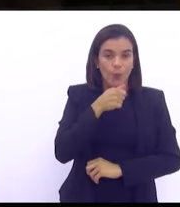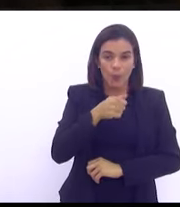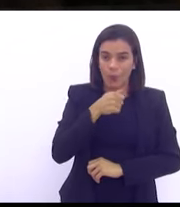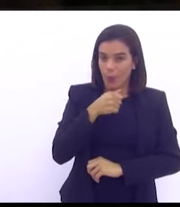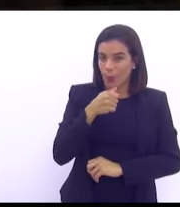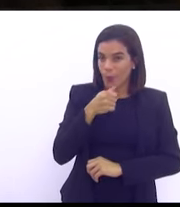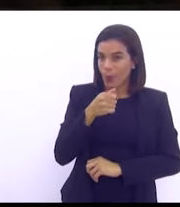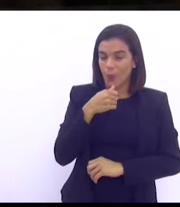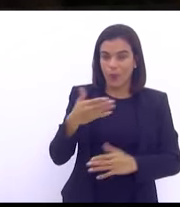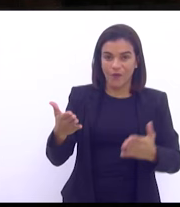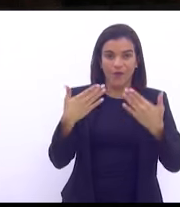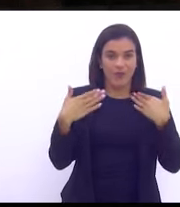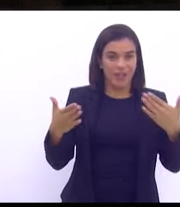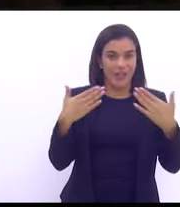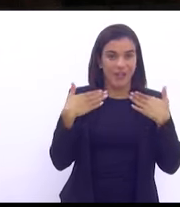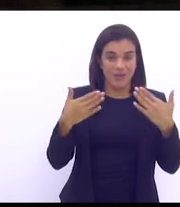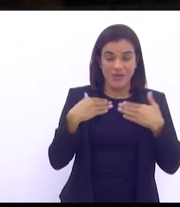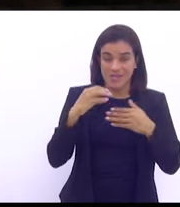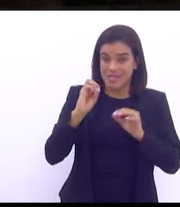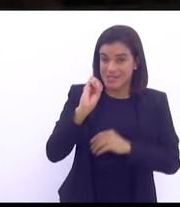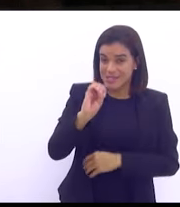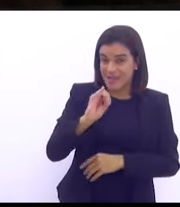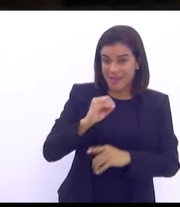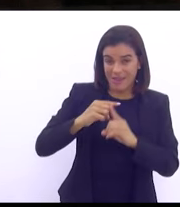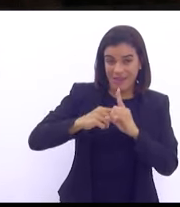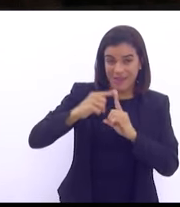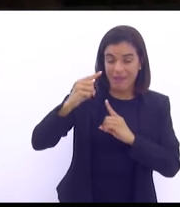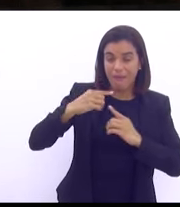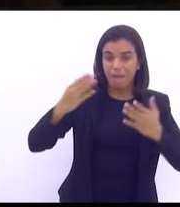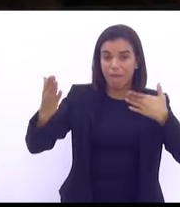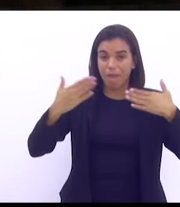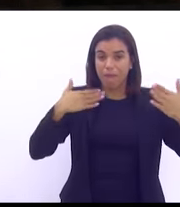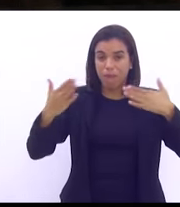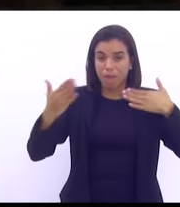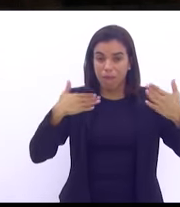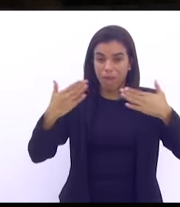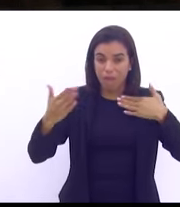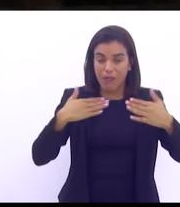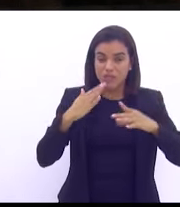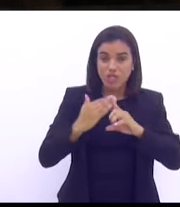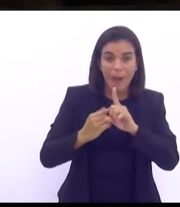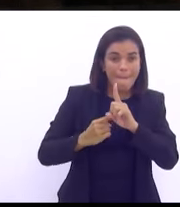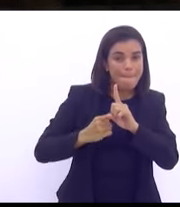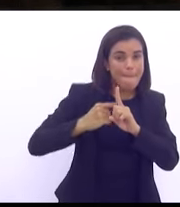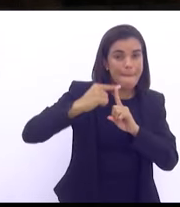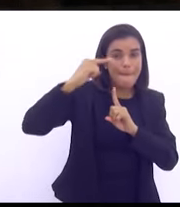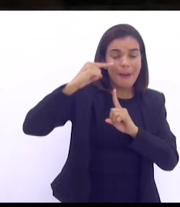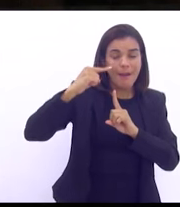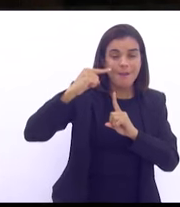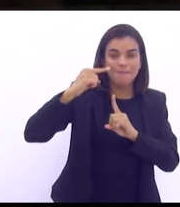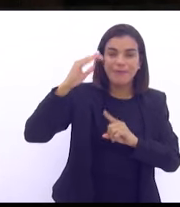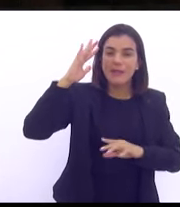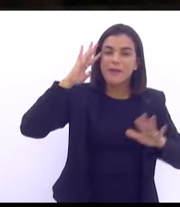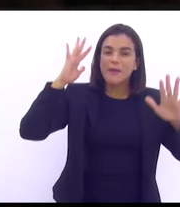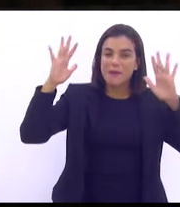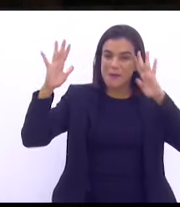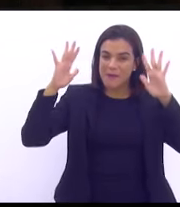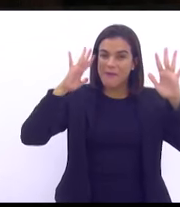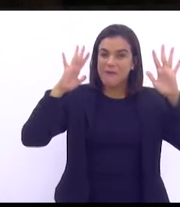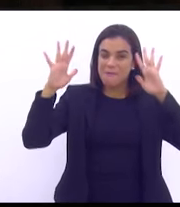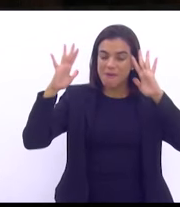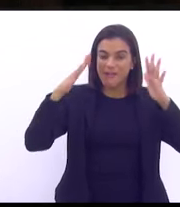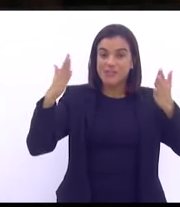verão. Se as temperaturas já chegaram a esse termo, imagine